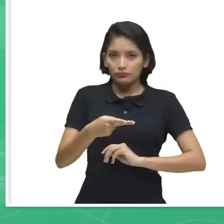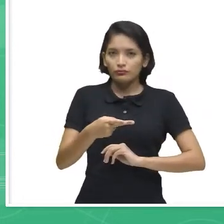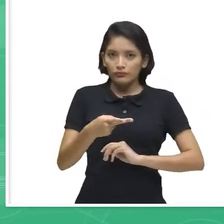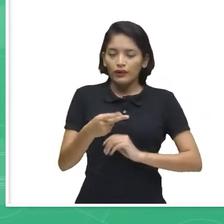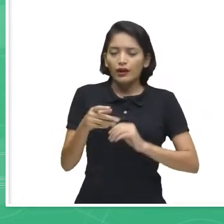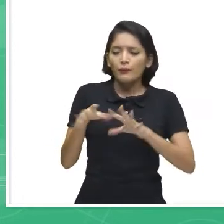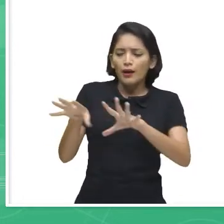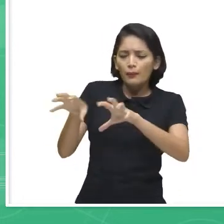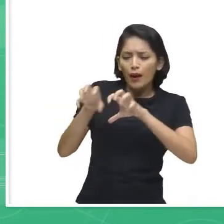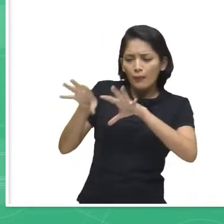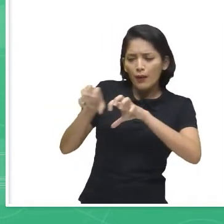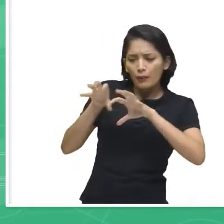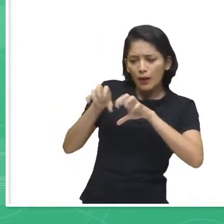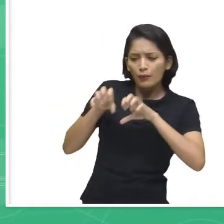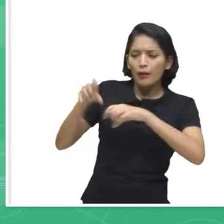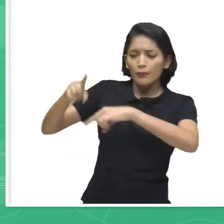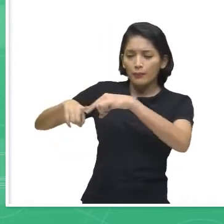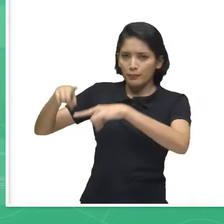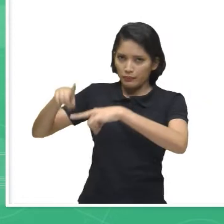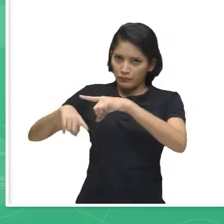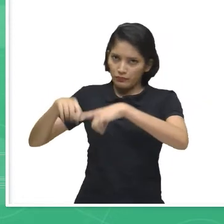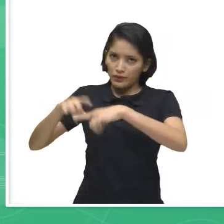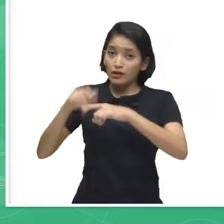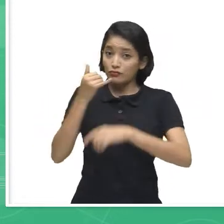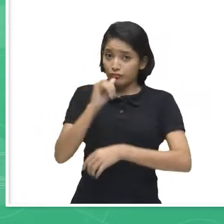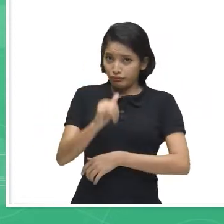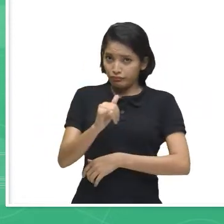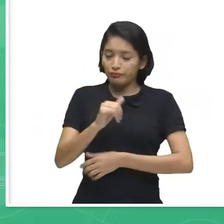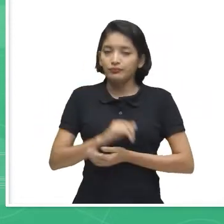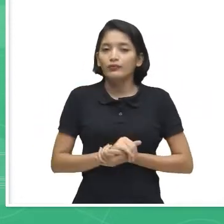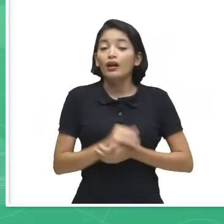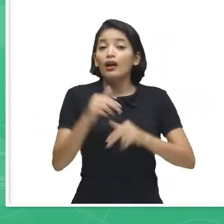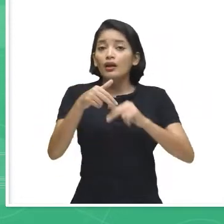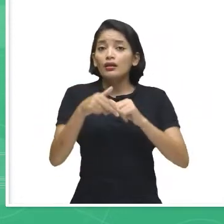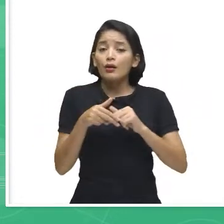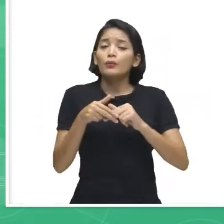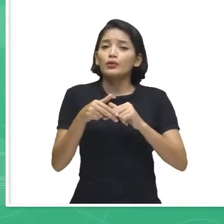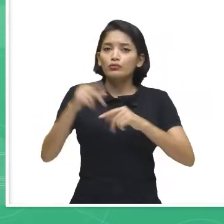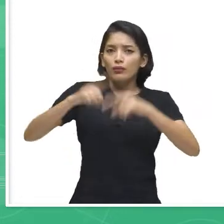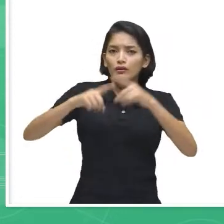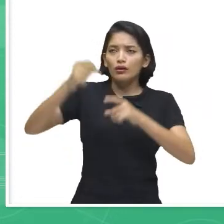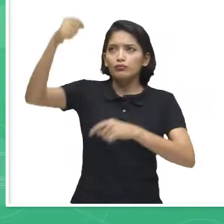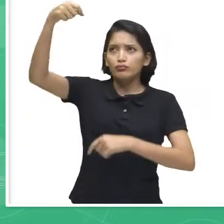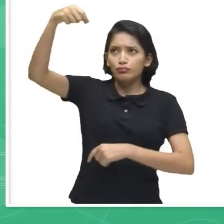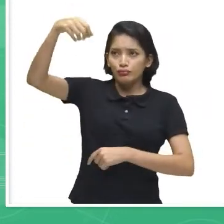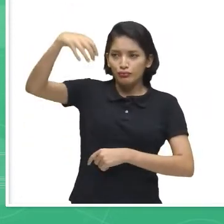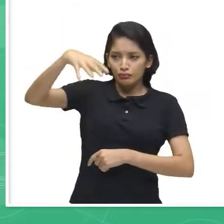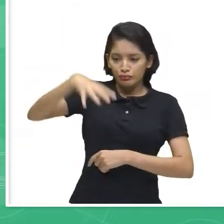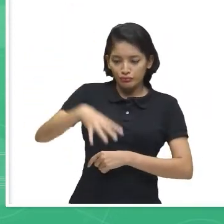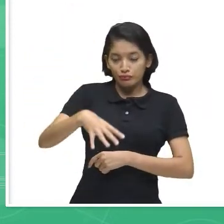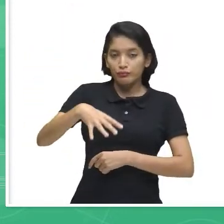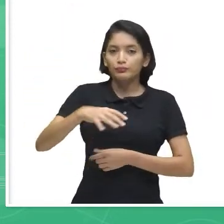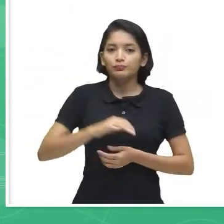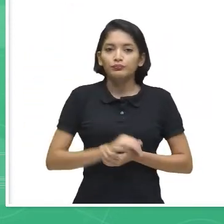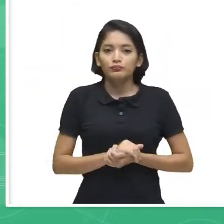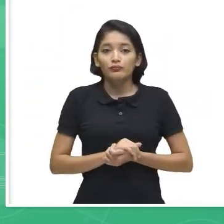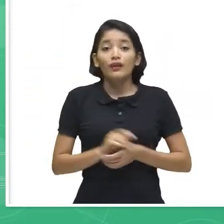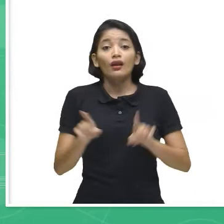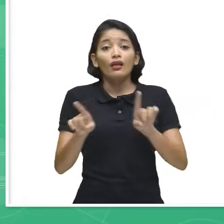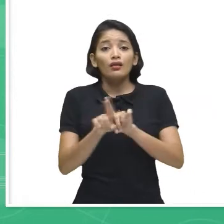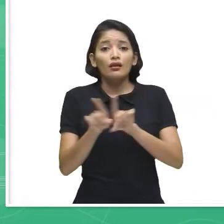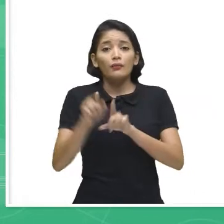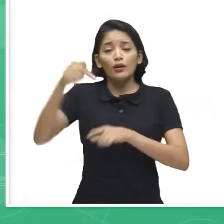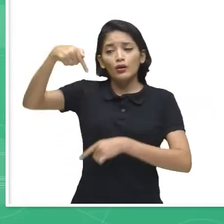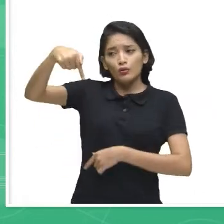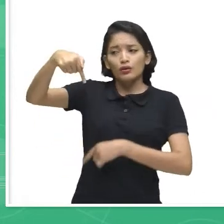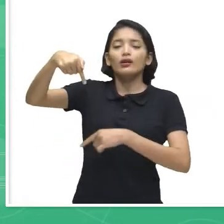tá certo? Produz um campo gravitacional muito grande, por isso que as coisas caem. Aqui nós temos uma carga Qzão que vai denotar essa